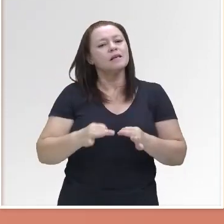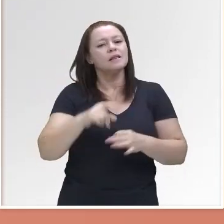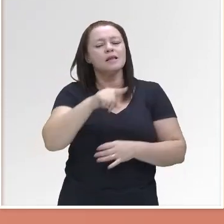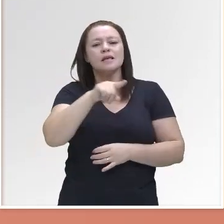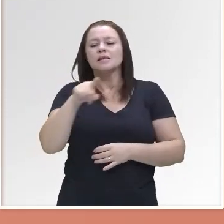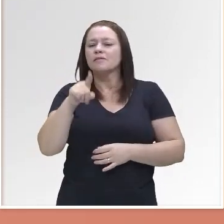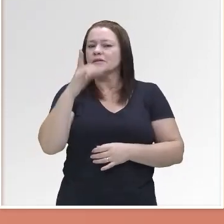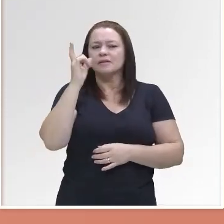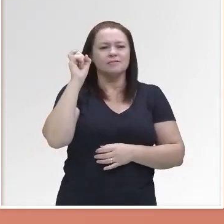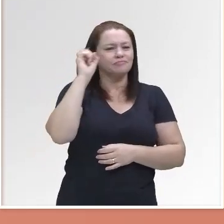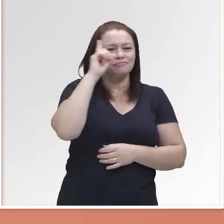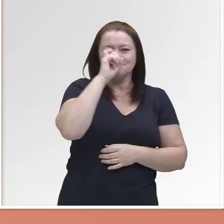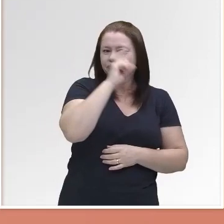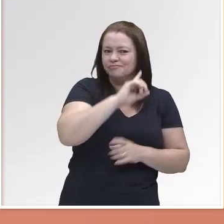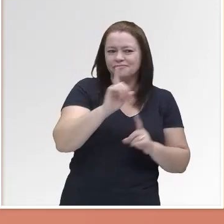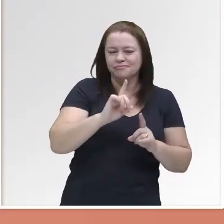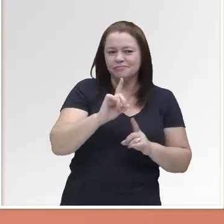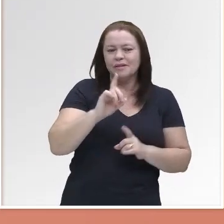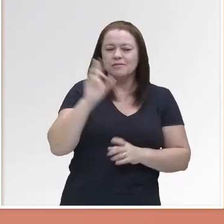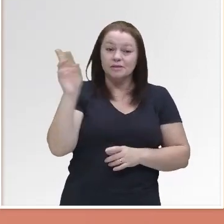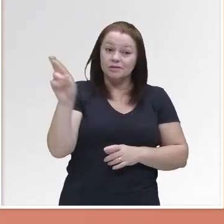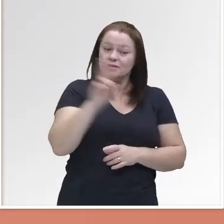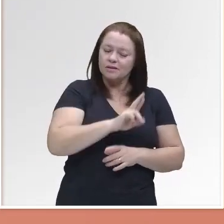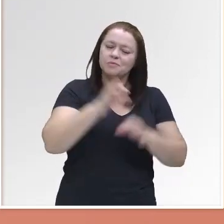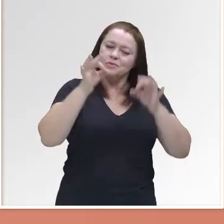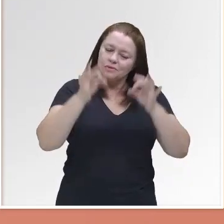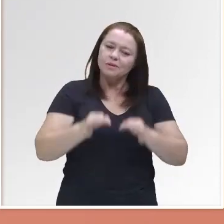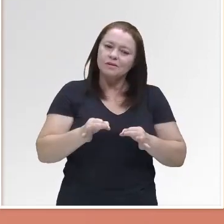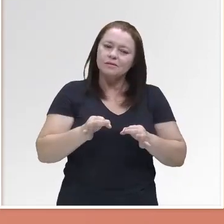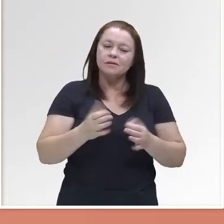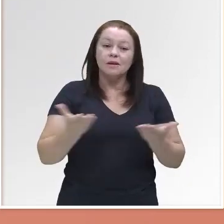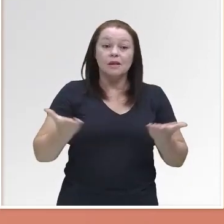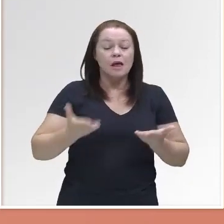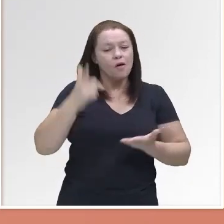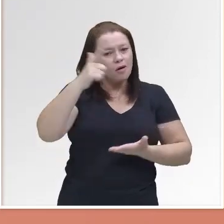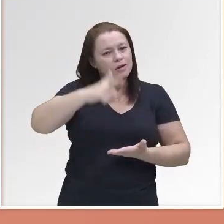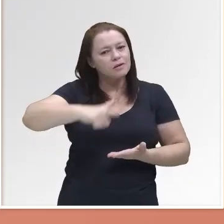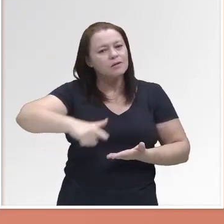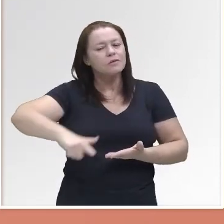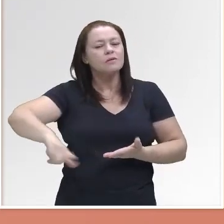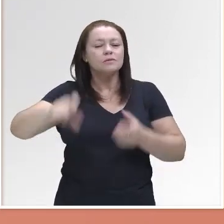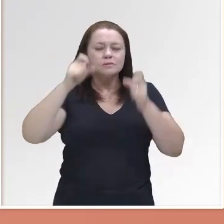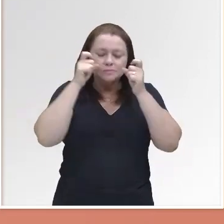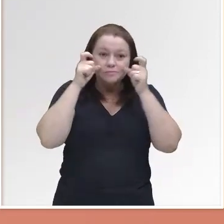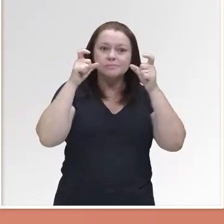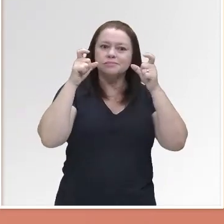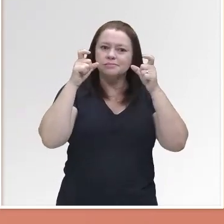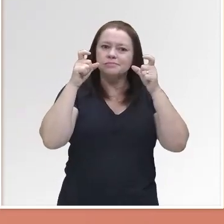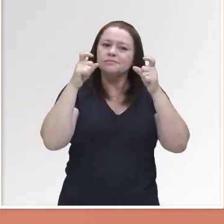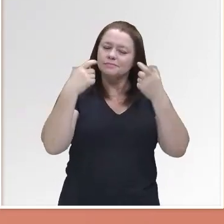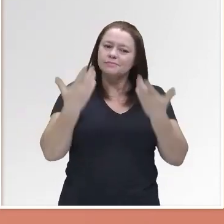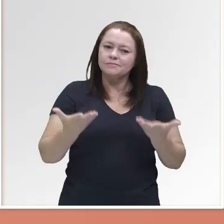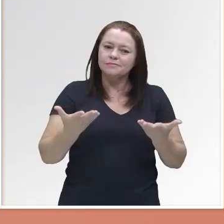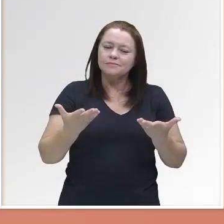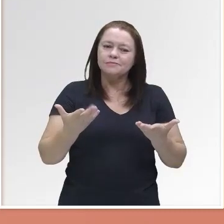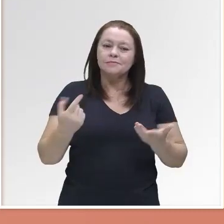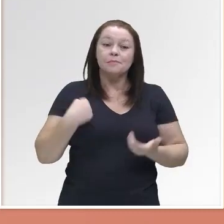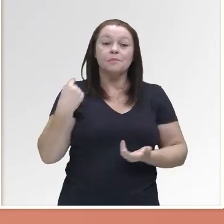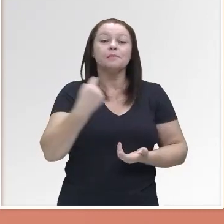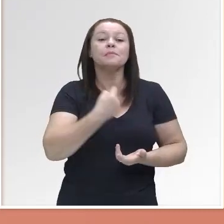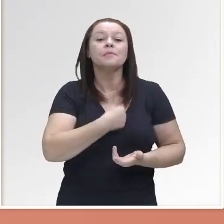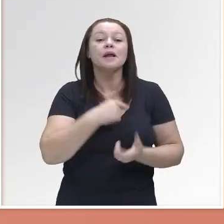foi difícil, que vocês responderam legal. Agora, continue ligado, continue atento para a gente,